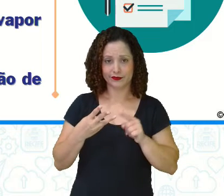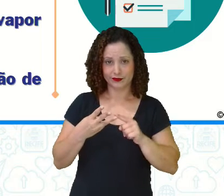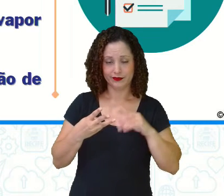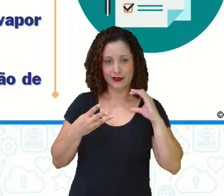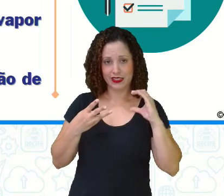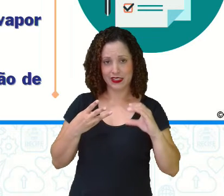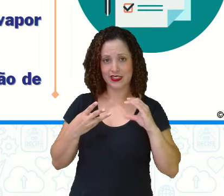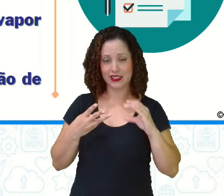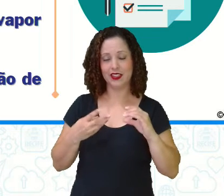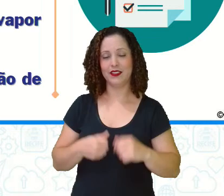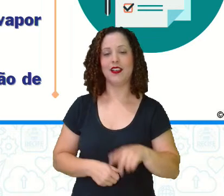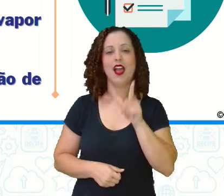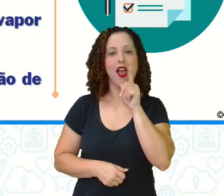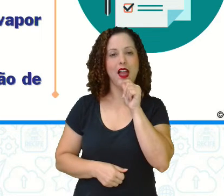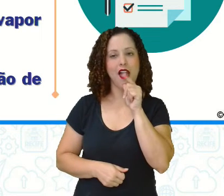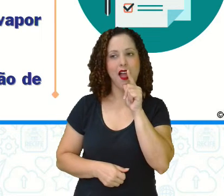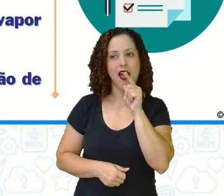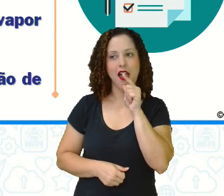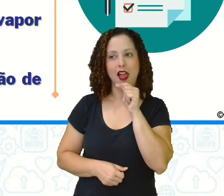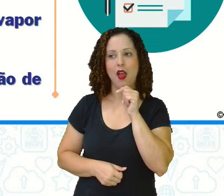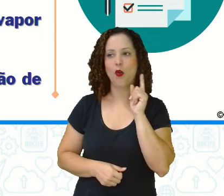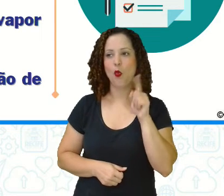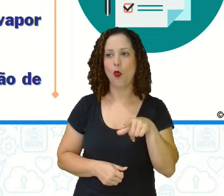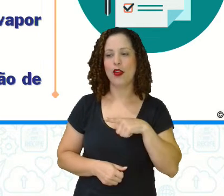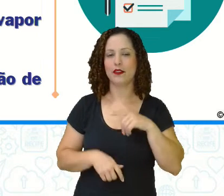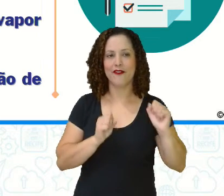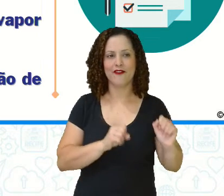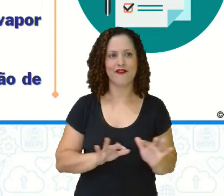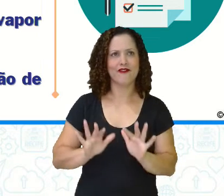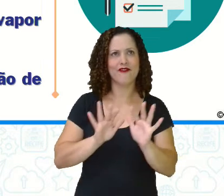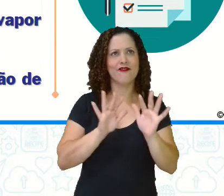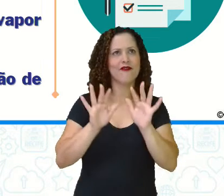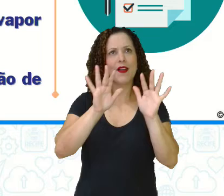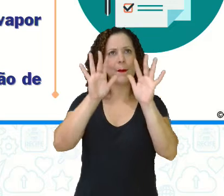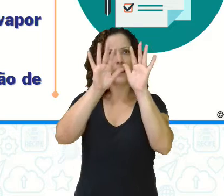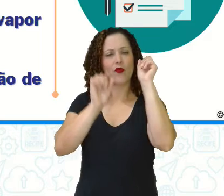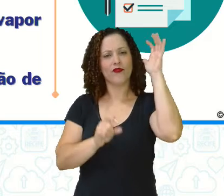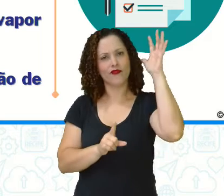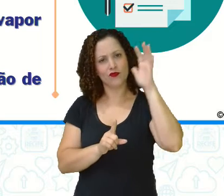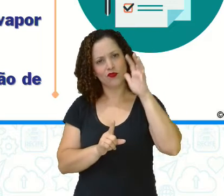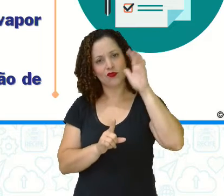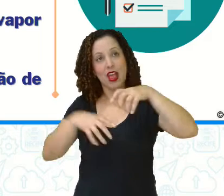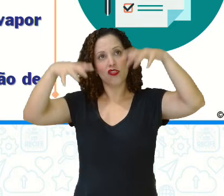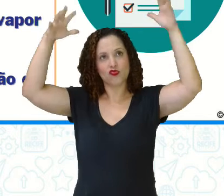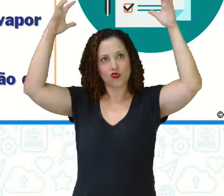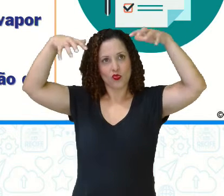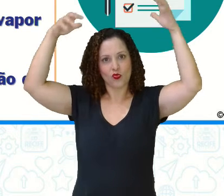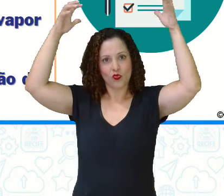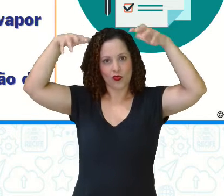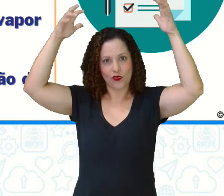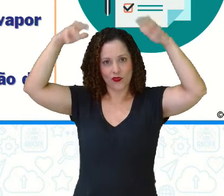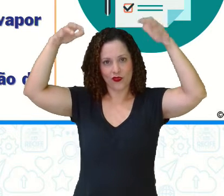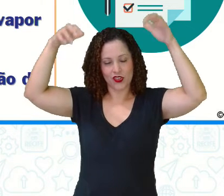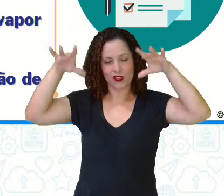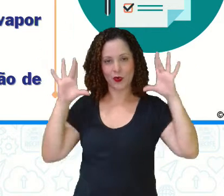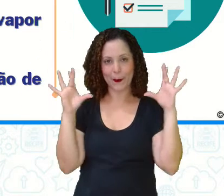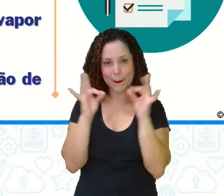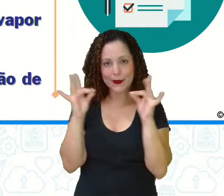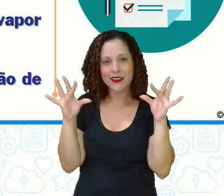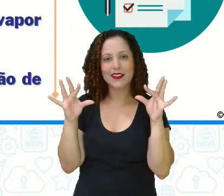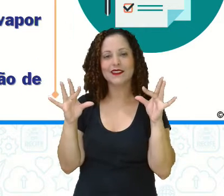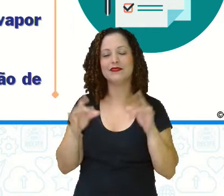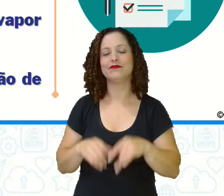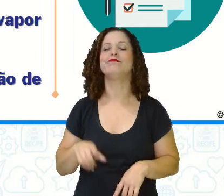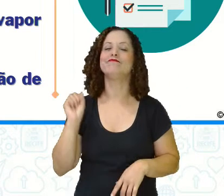água presente na atmosfera em forma de vapor interfere no clima por meio de chuvas e da umidade.